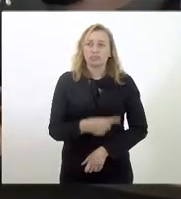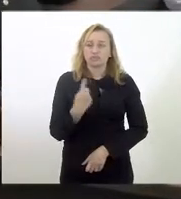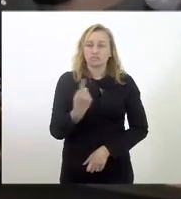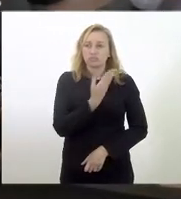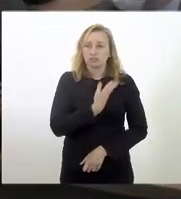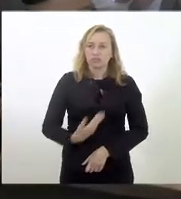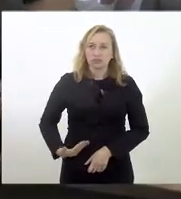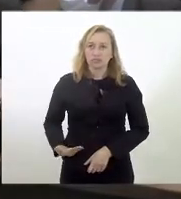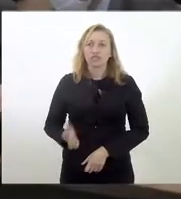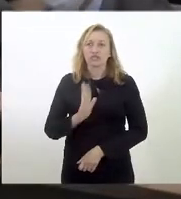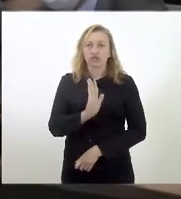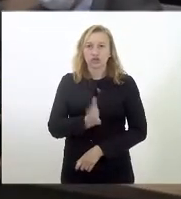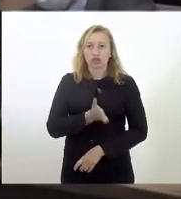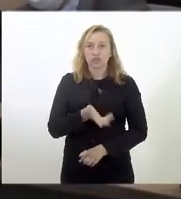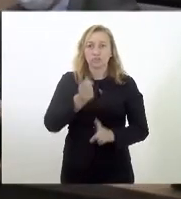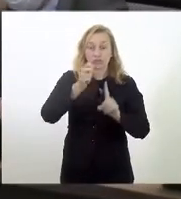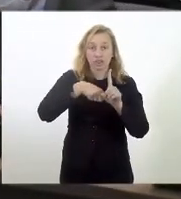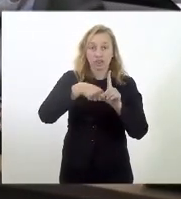já em março,